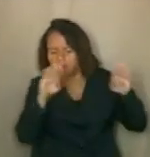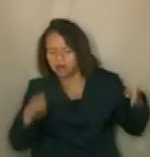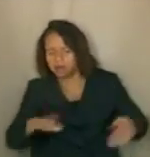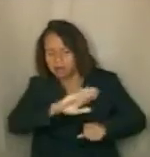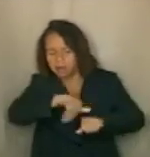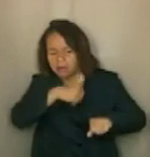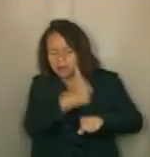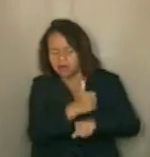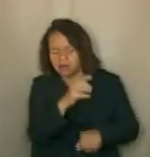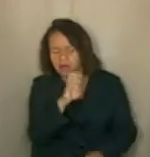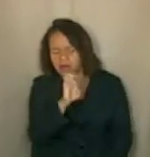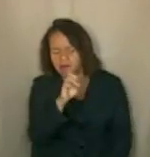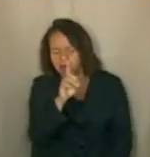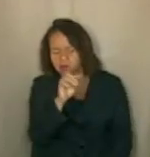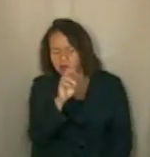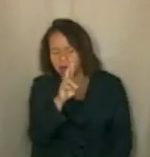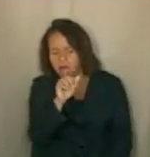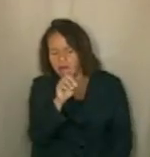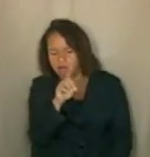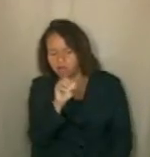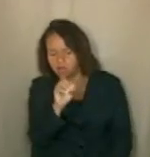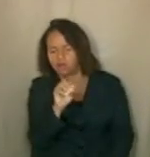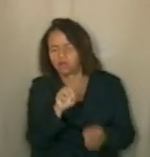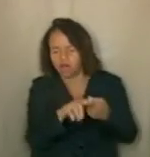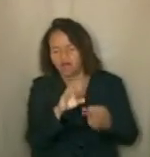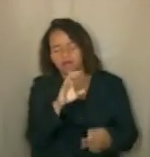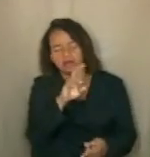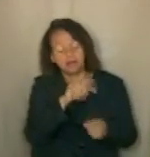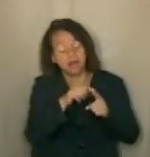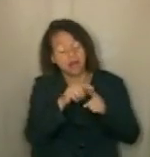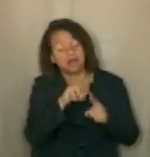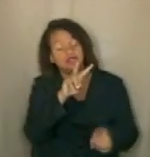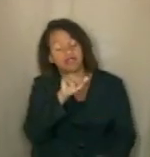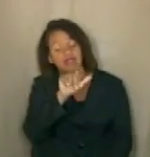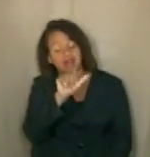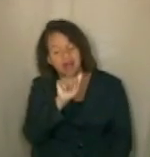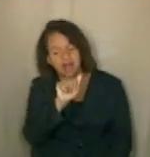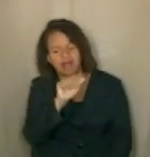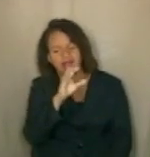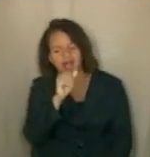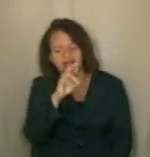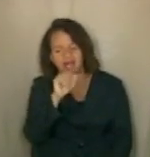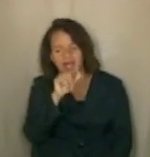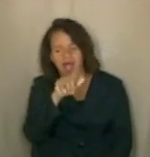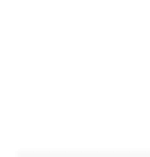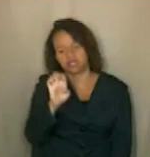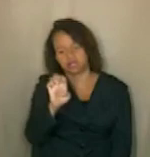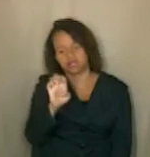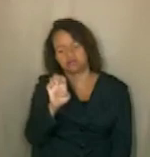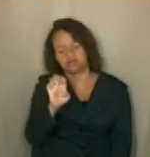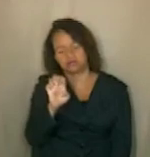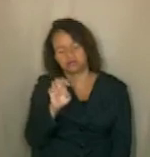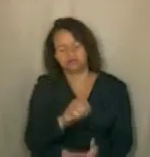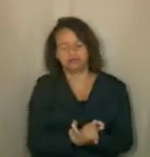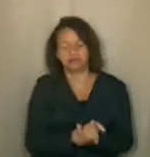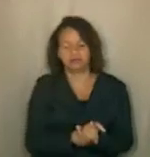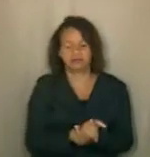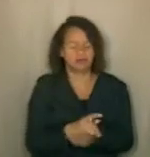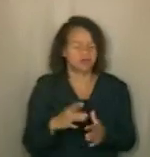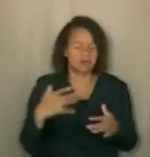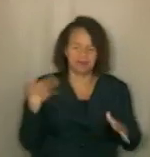Eduardo Cardoso na Vila Cardeal e Silva um dos Campos contemplado do gramadão e é